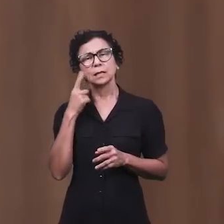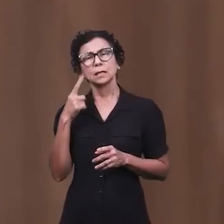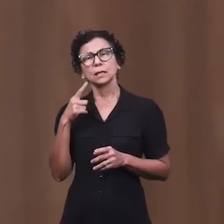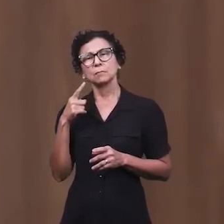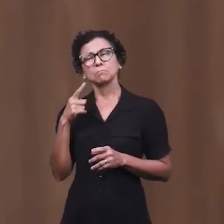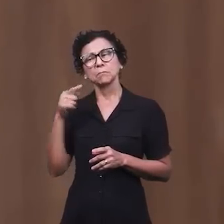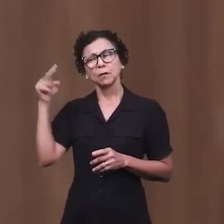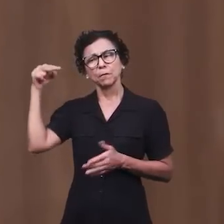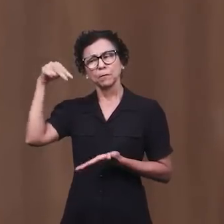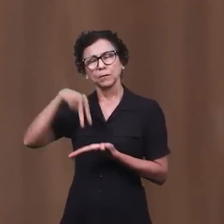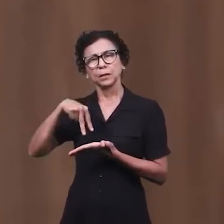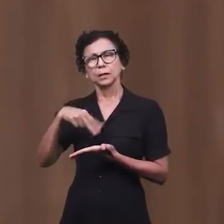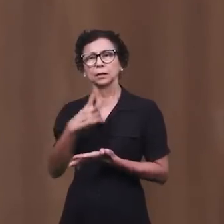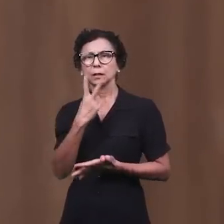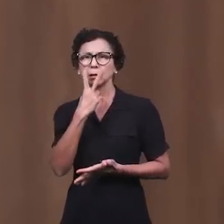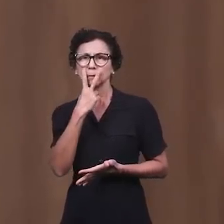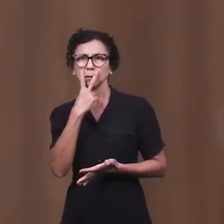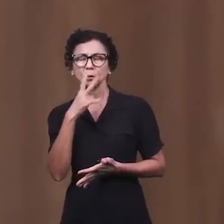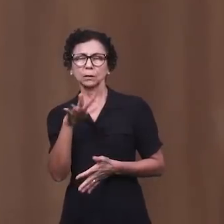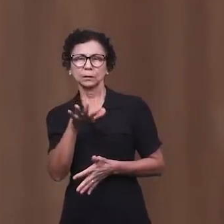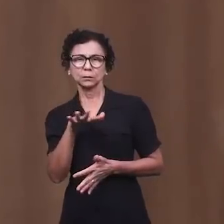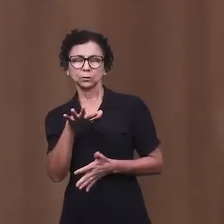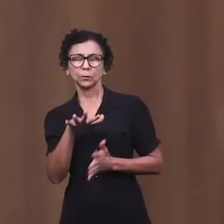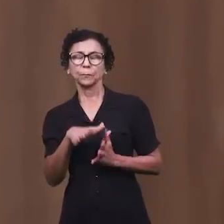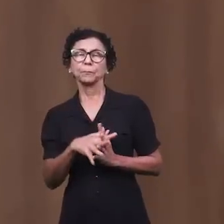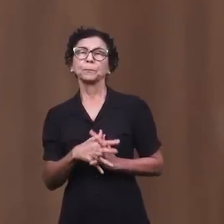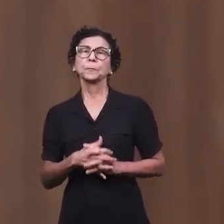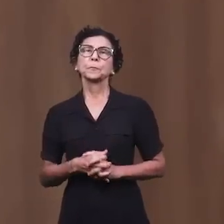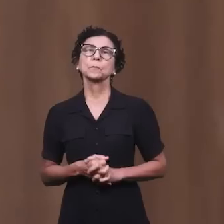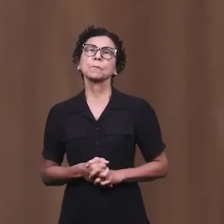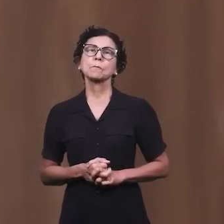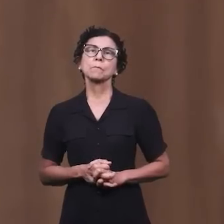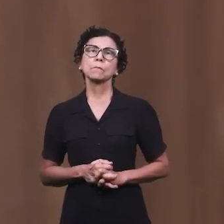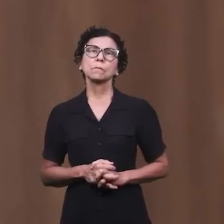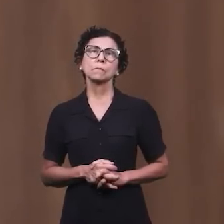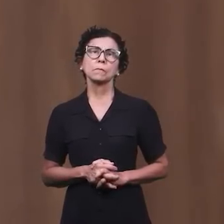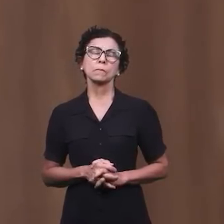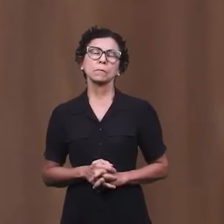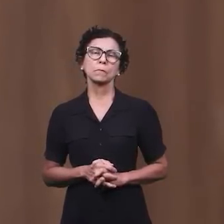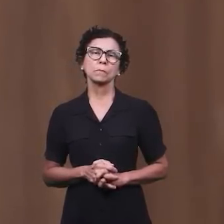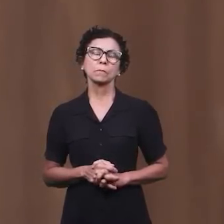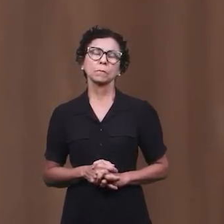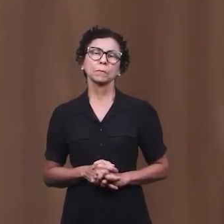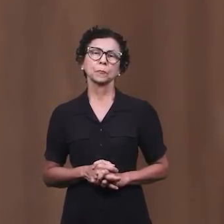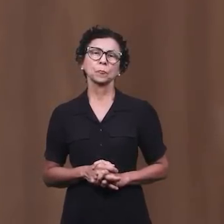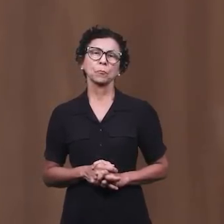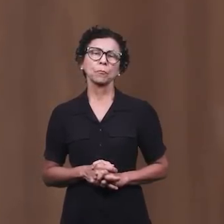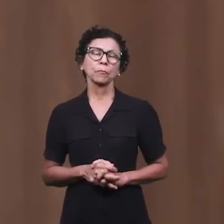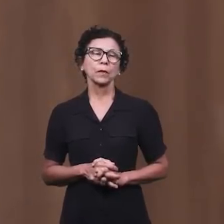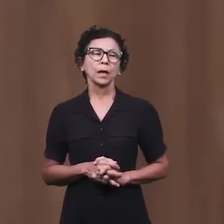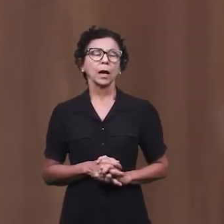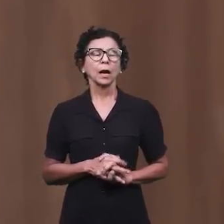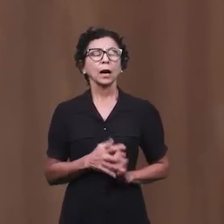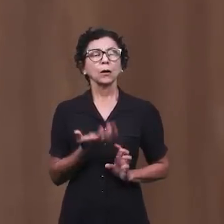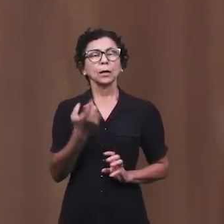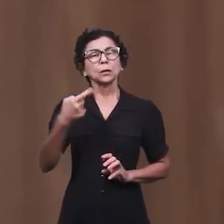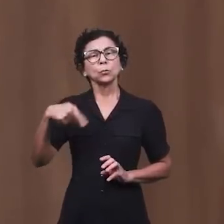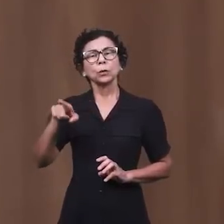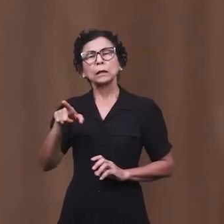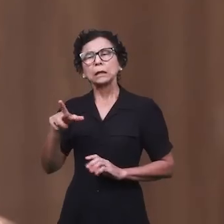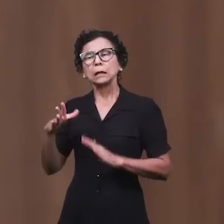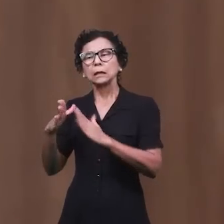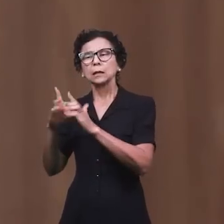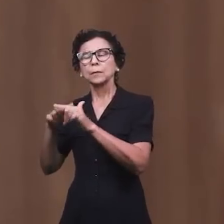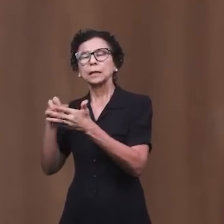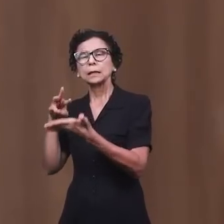vai à igreja da Enseada, porque eu estava muito indo à igreja da Enseada ajudar o Sérgio. Você vai credenciada. Aí,